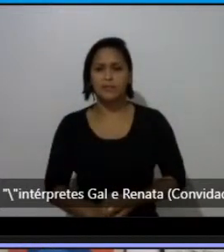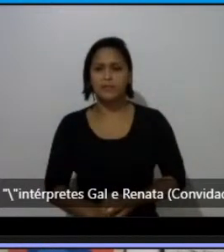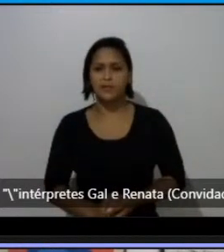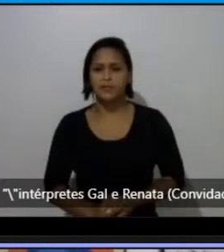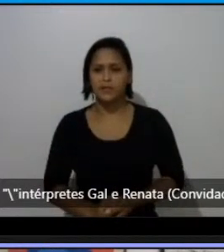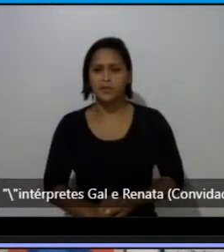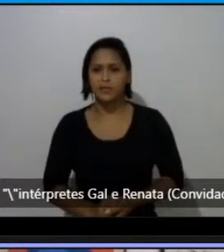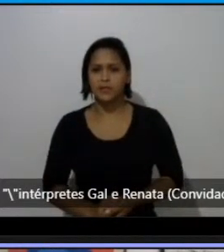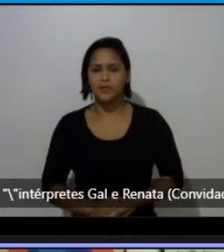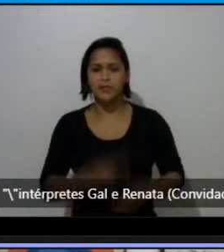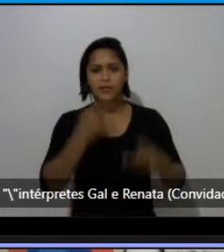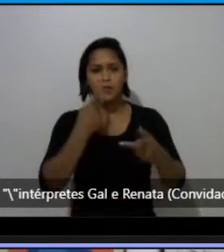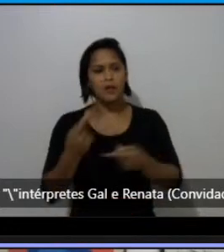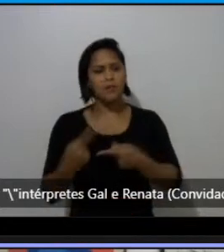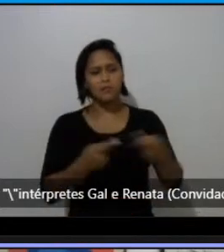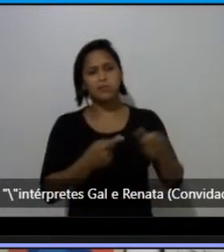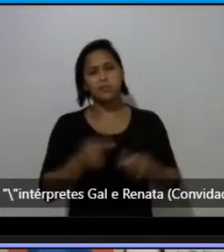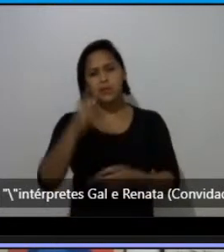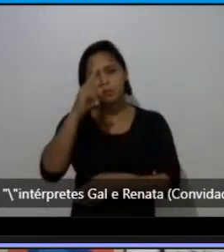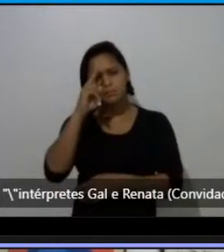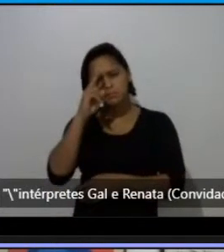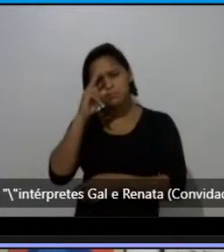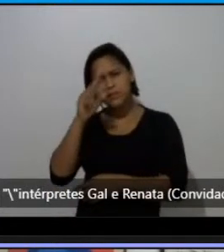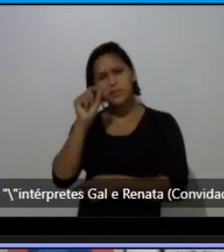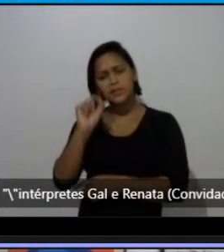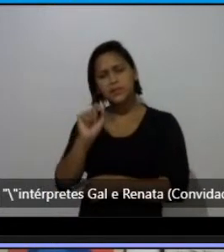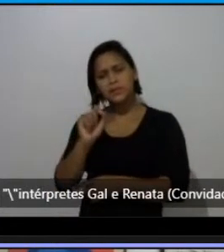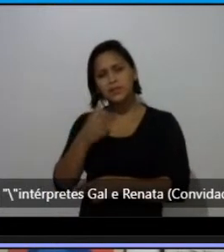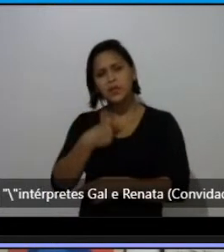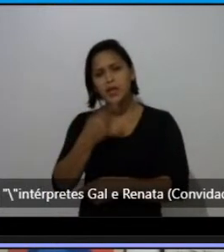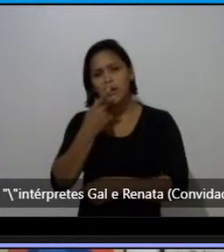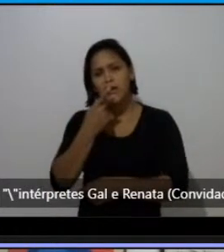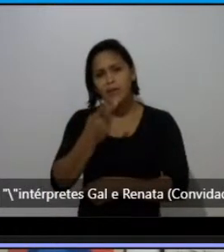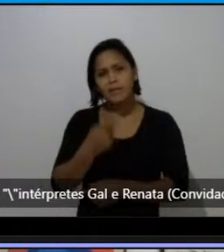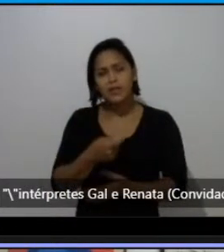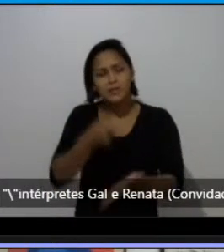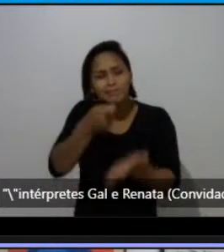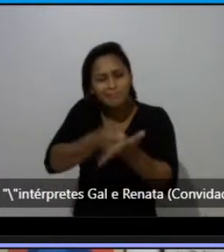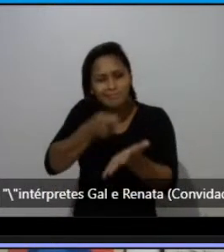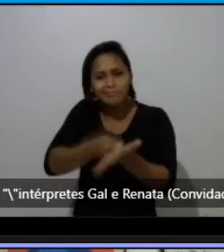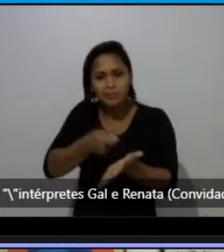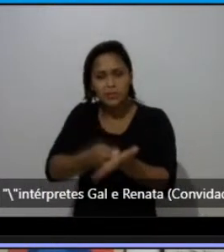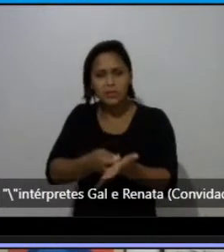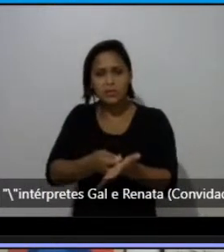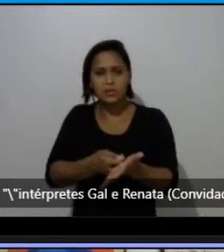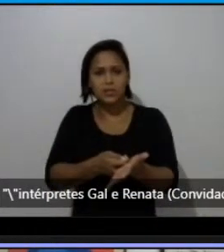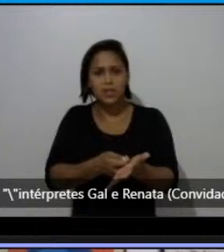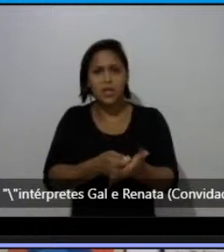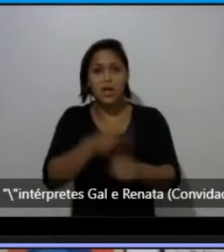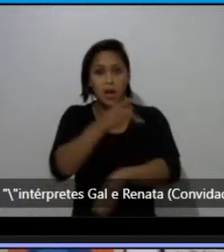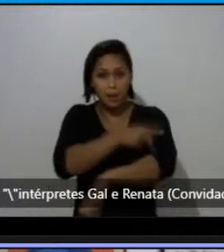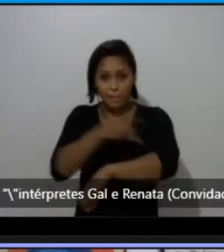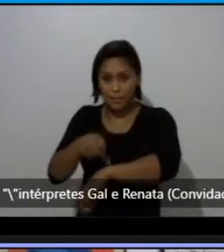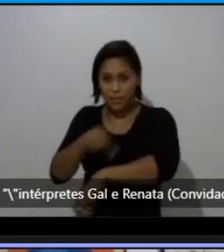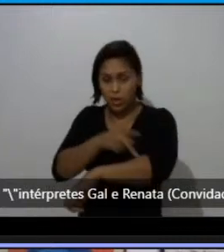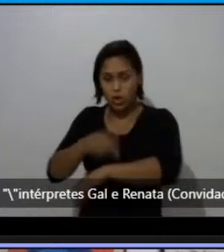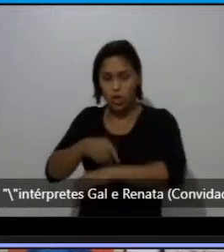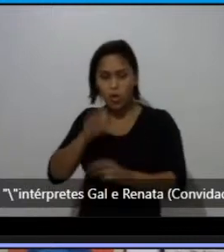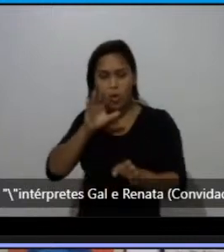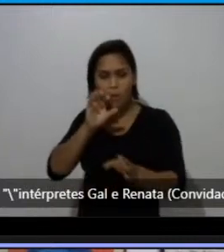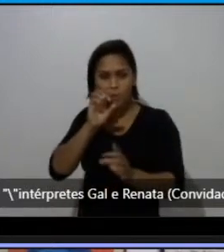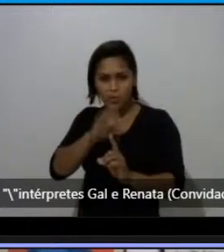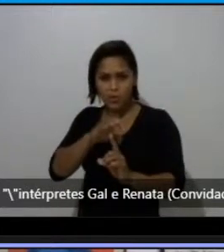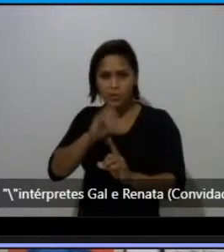Estou trazendo assim para a gente pensar, né, que quando a gente fala de ação de resistência, a dimensão pedagógica para mim é